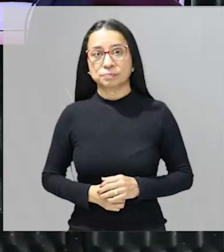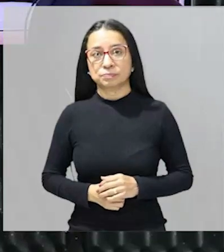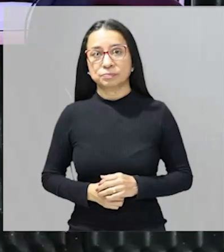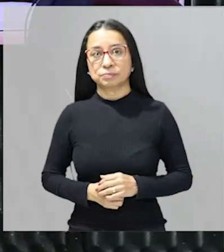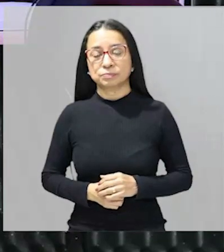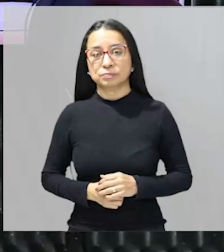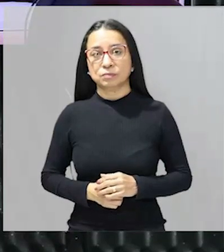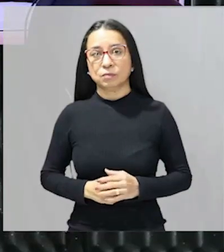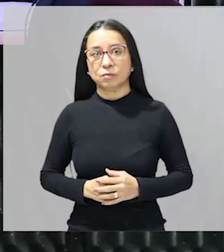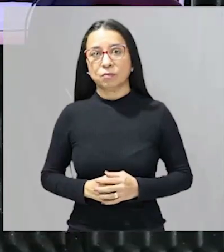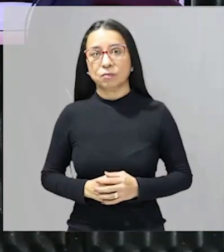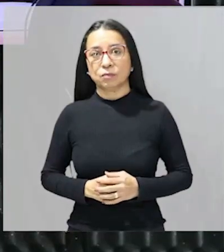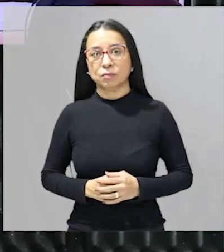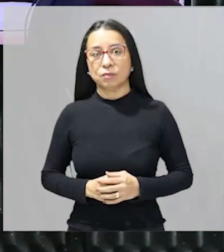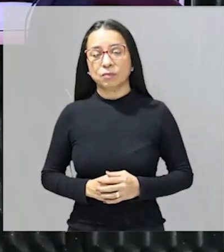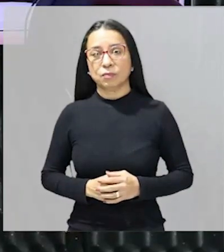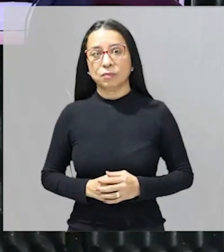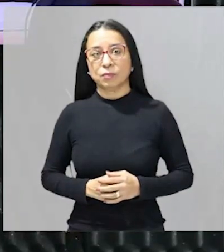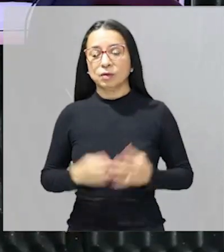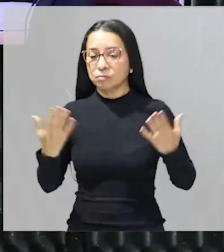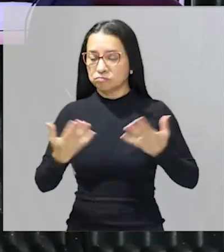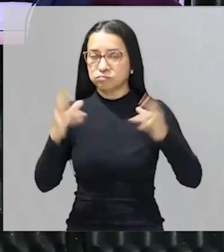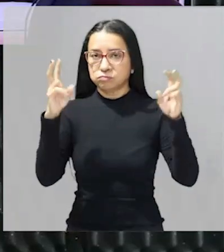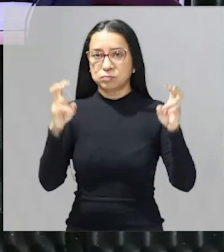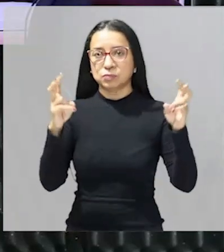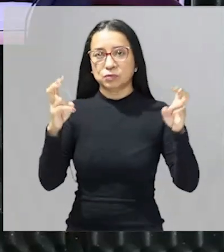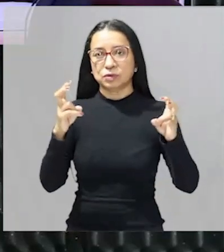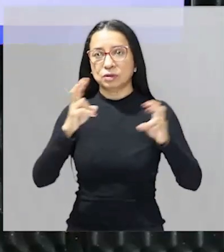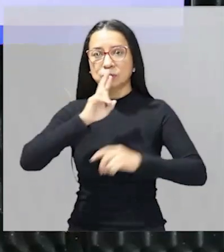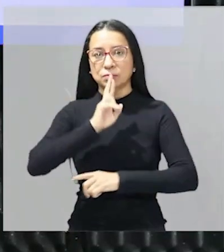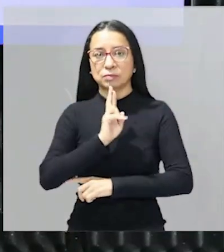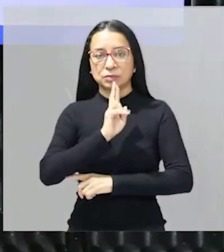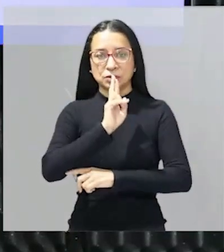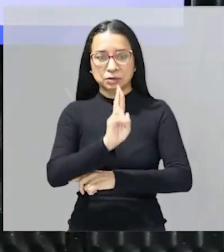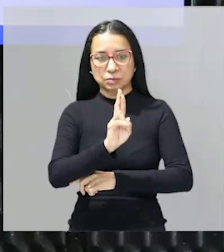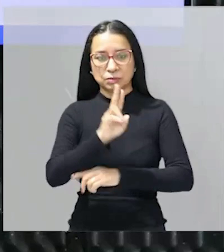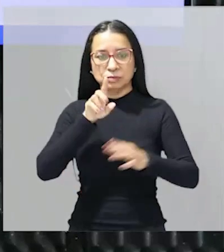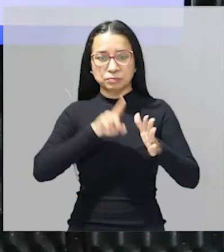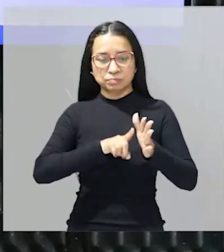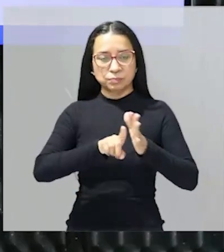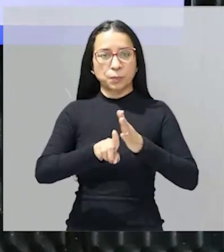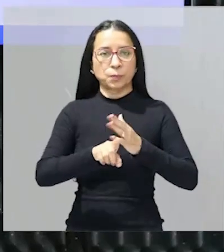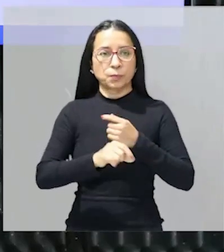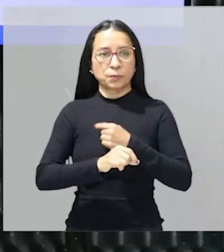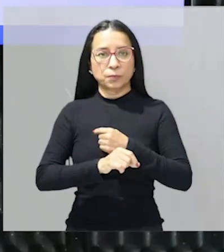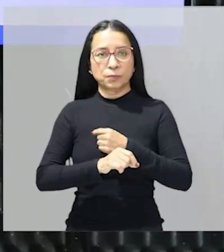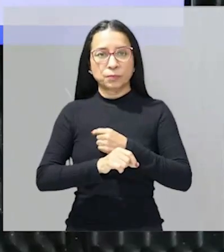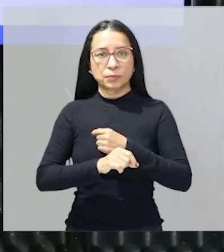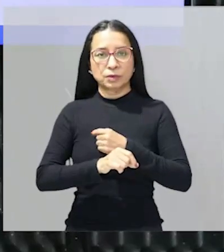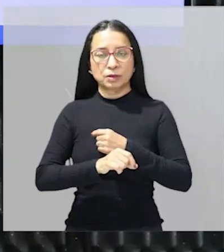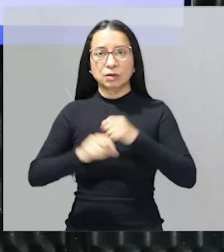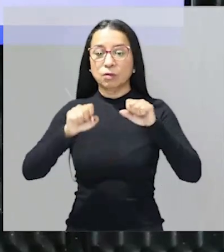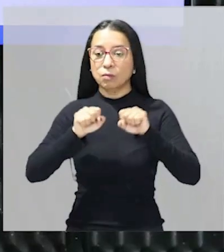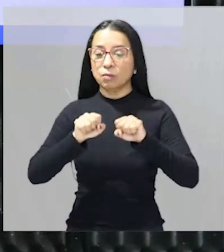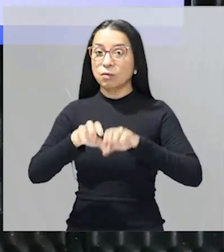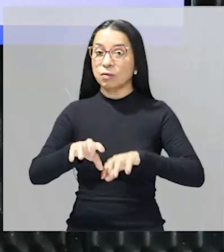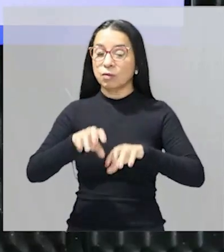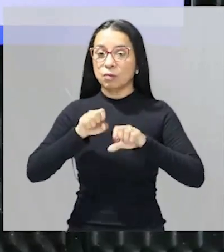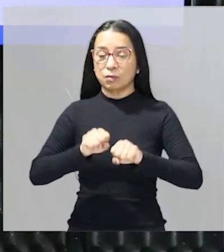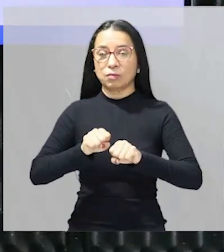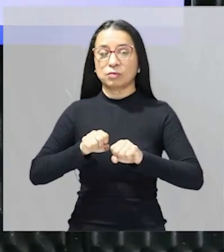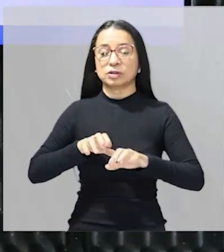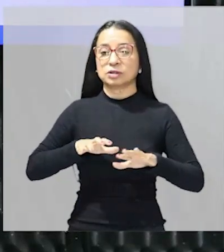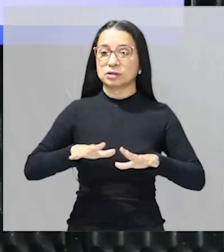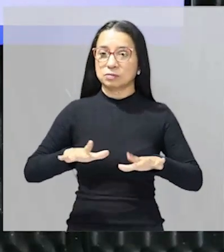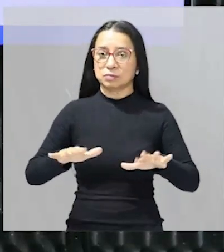Enem. A nossa temática de hoje na resolução de questões vai ser a colonização da